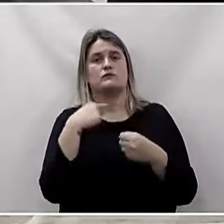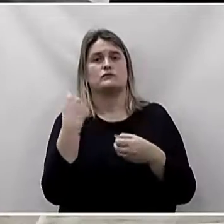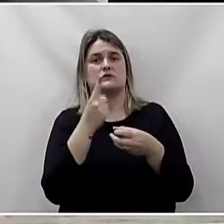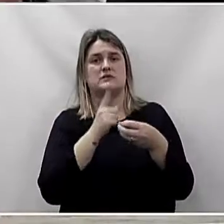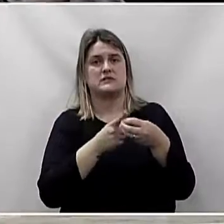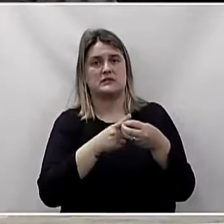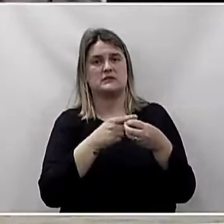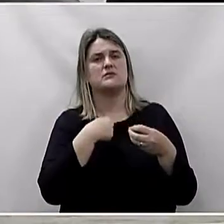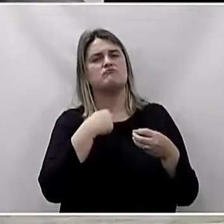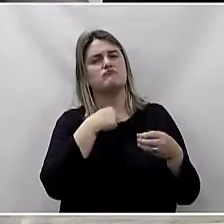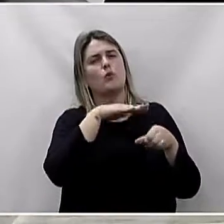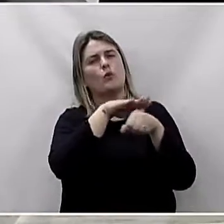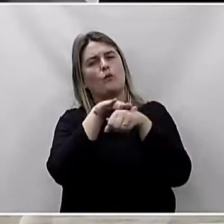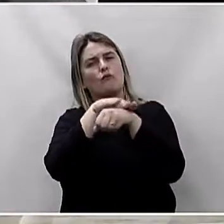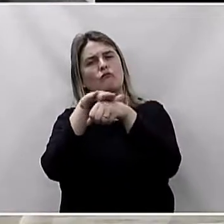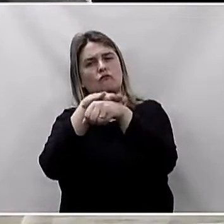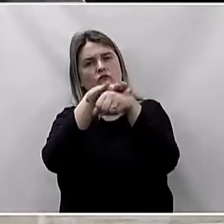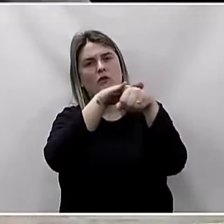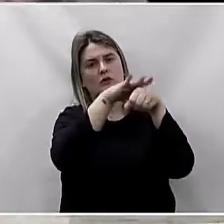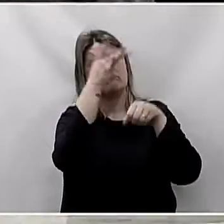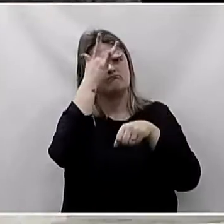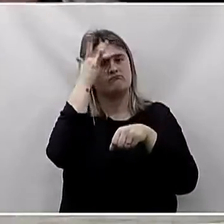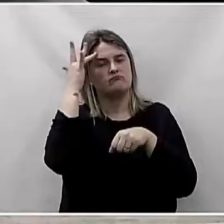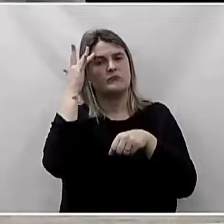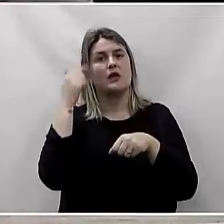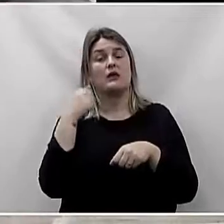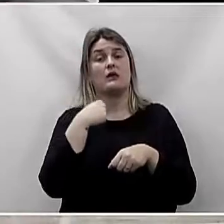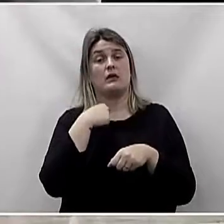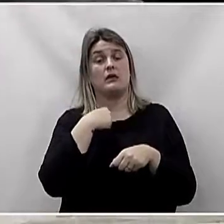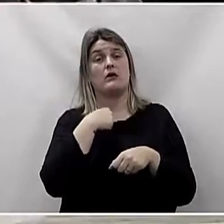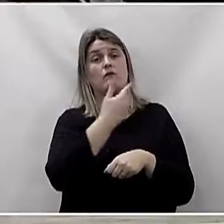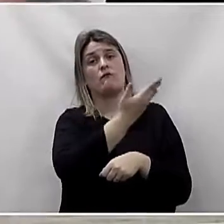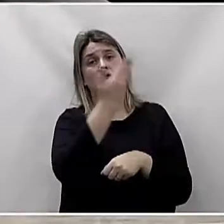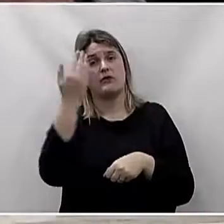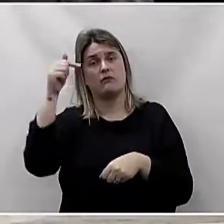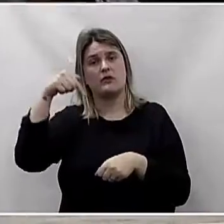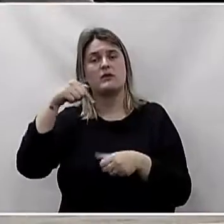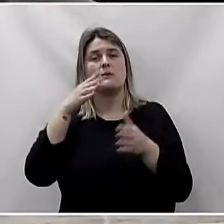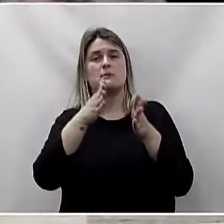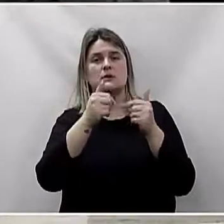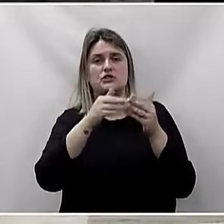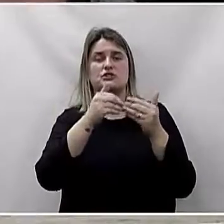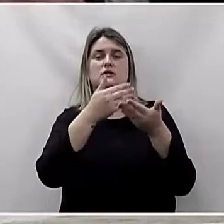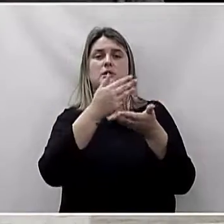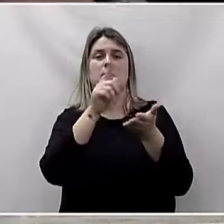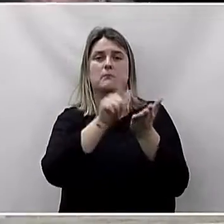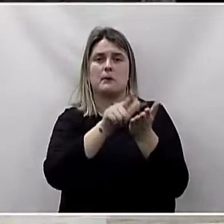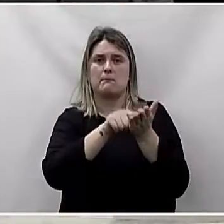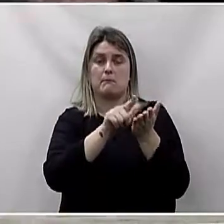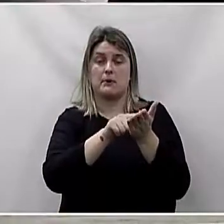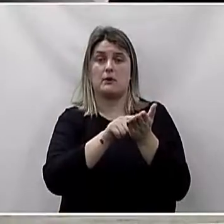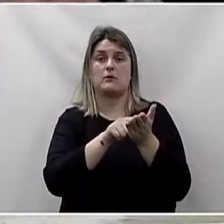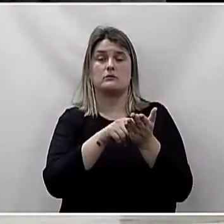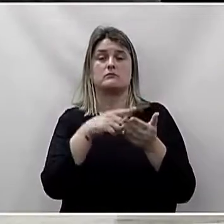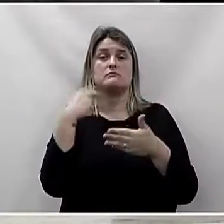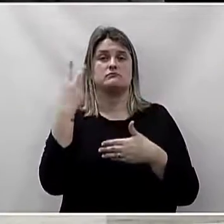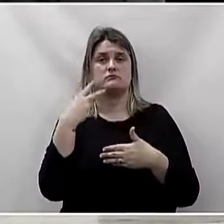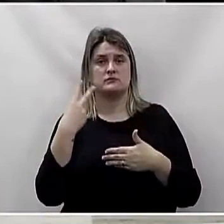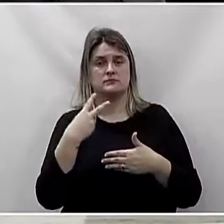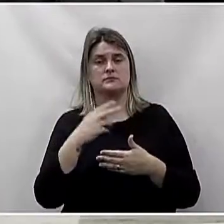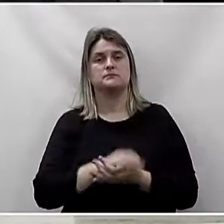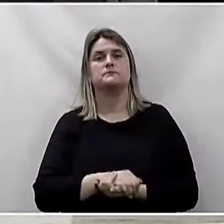eu tenho conversado com as pessoas eu tenho trazido dentro da sua casa requerimento indicação que é o papel do vereador